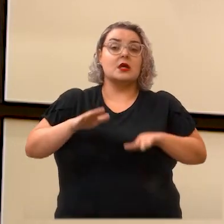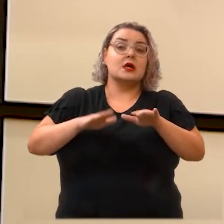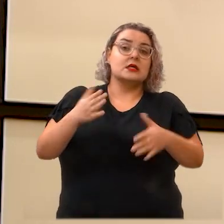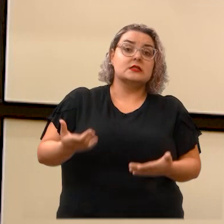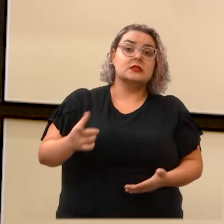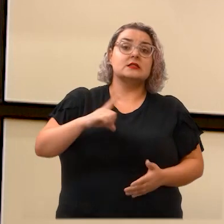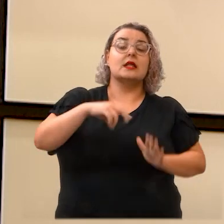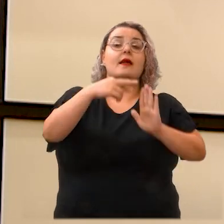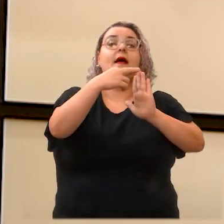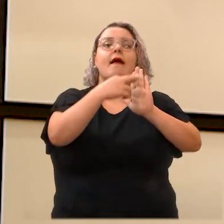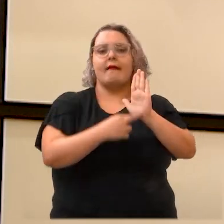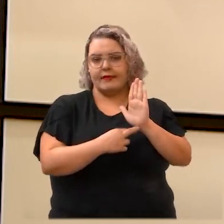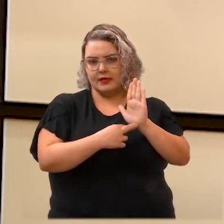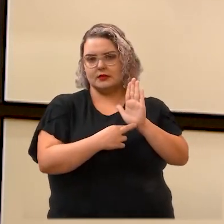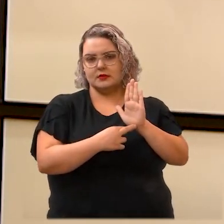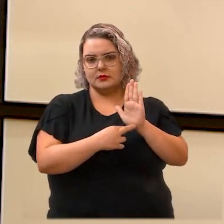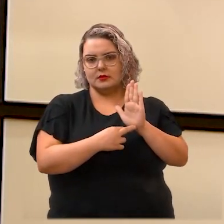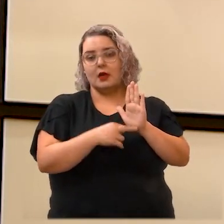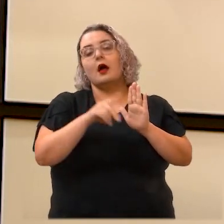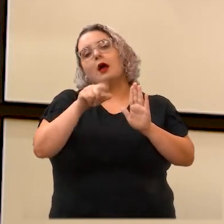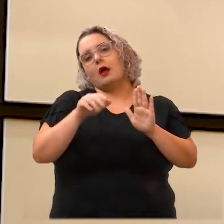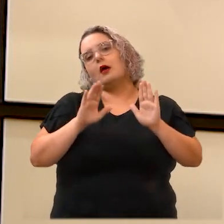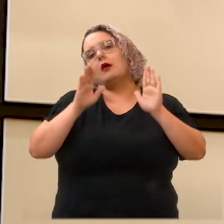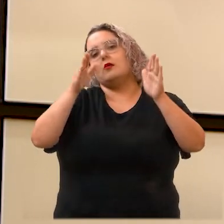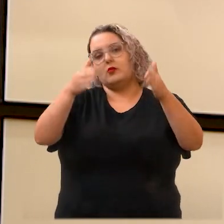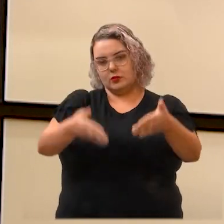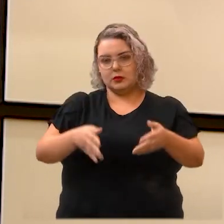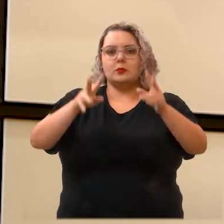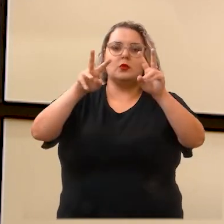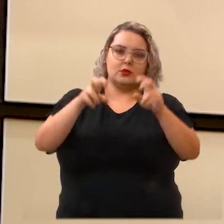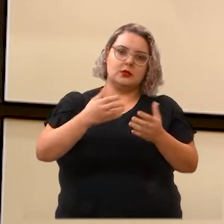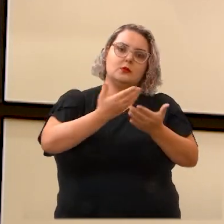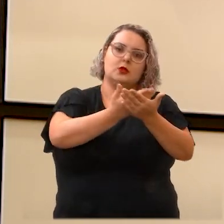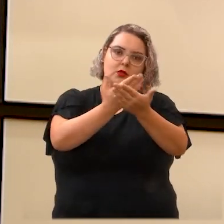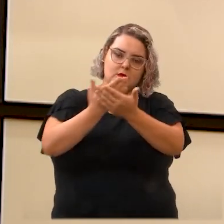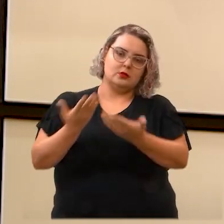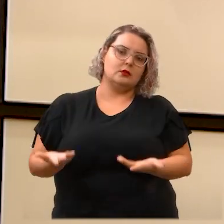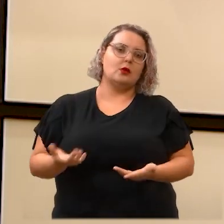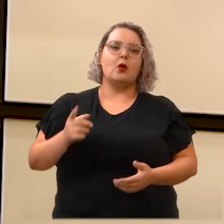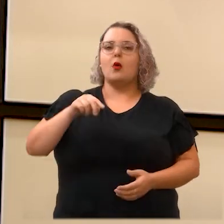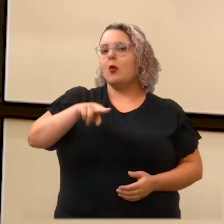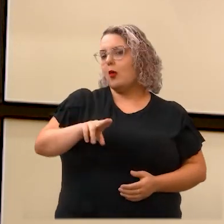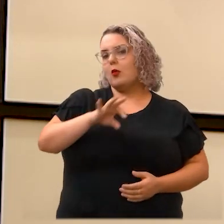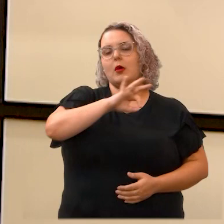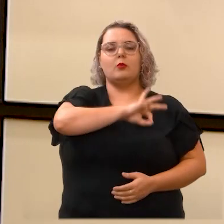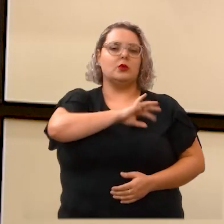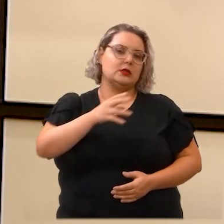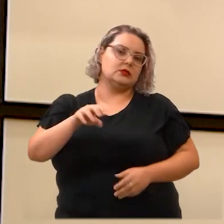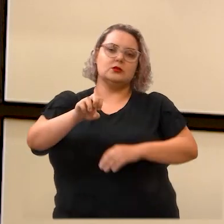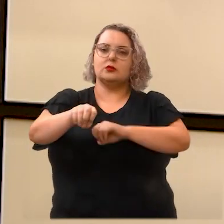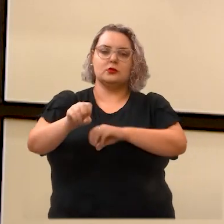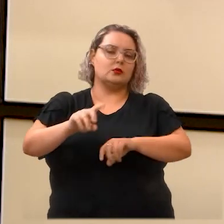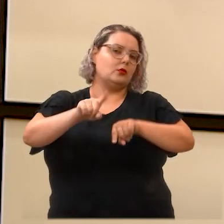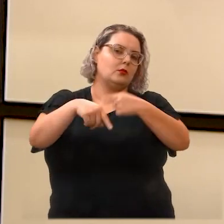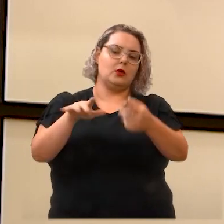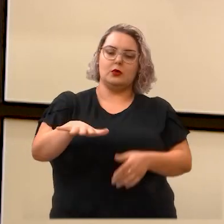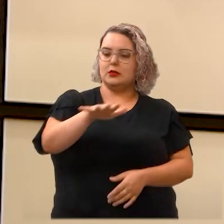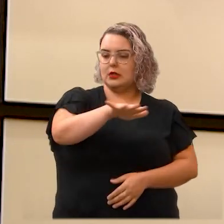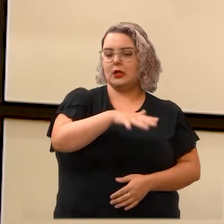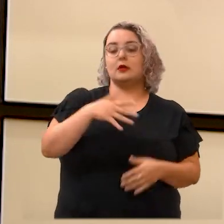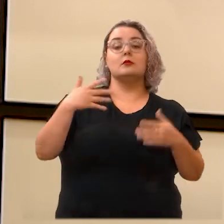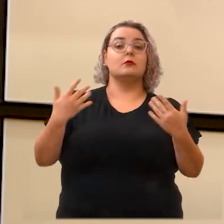às vezes cai redação que aí ela é voltada para o que você tá estudando ou é polícia ou educação ou é uma outra área